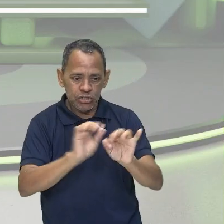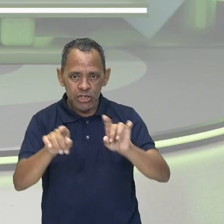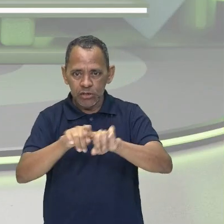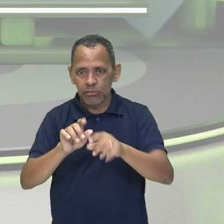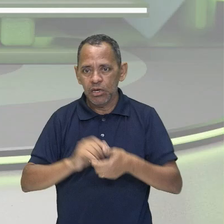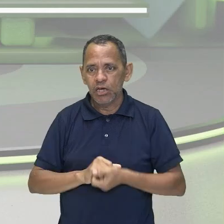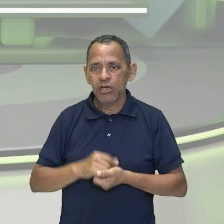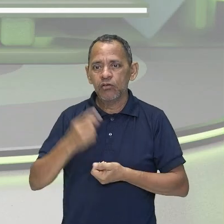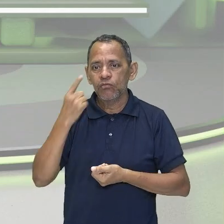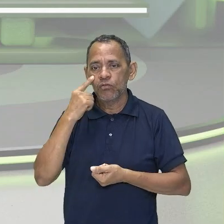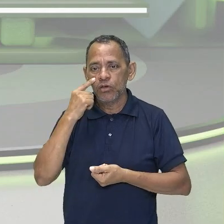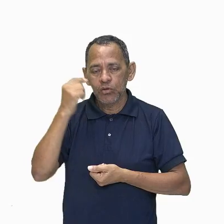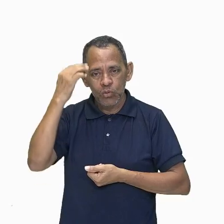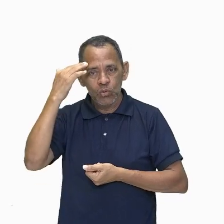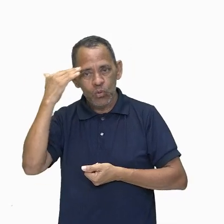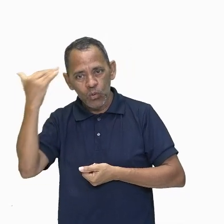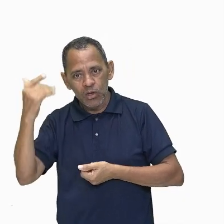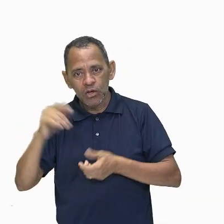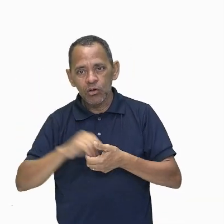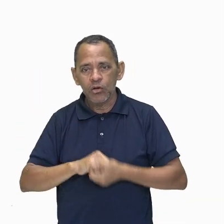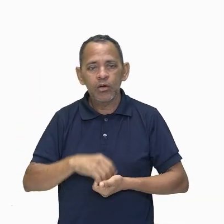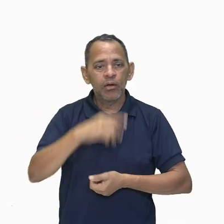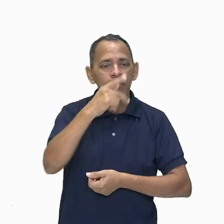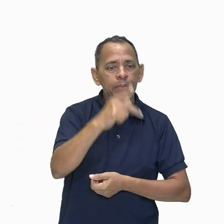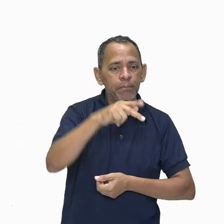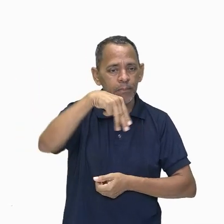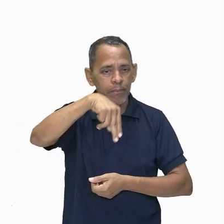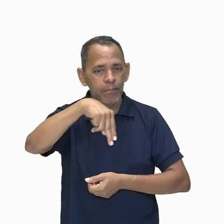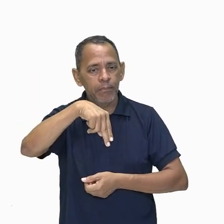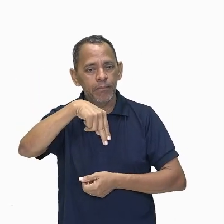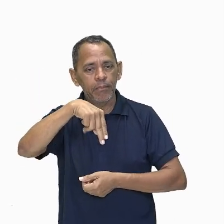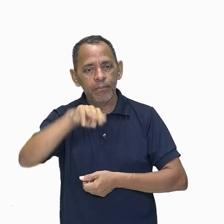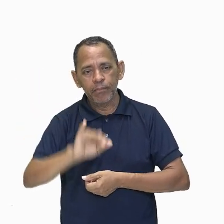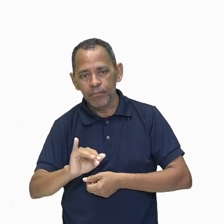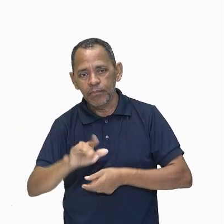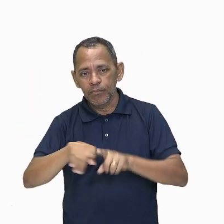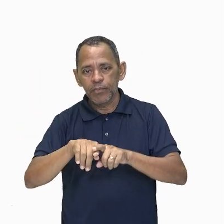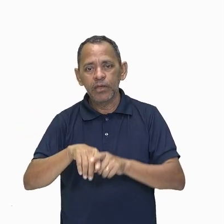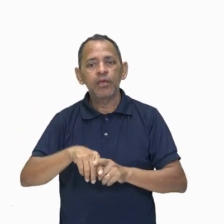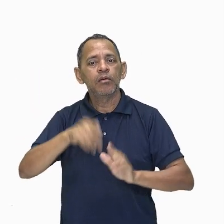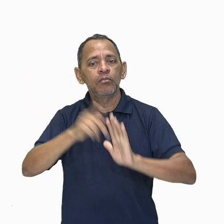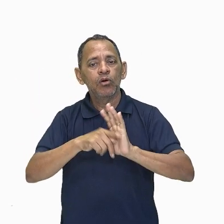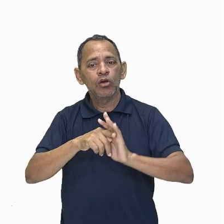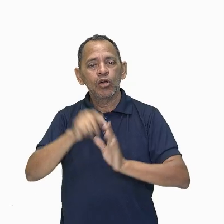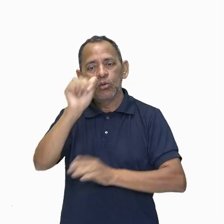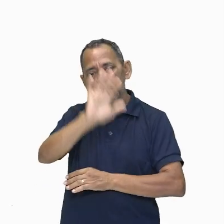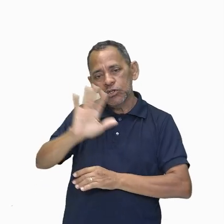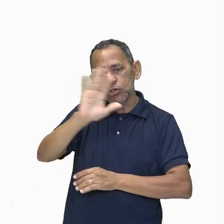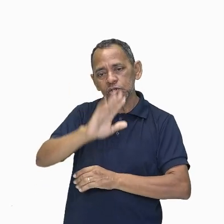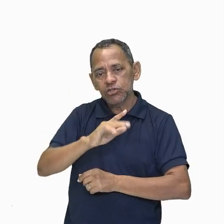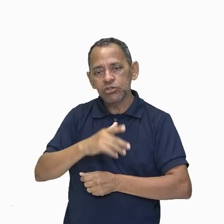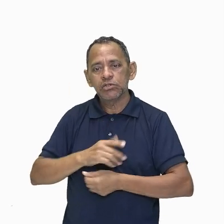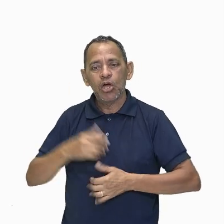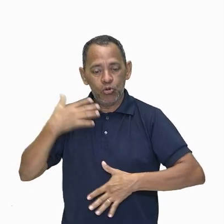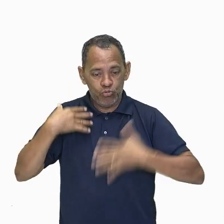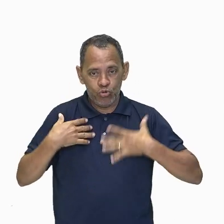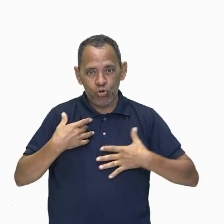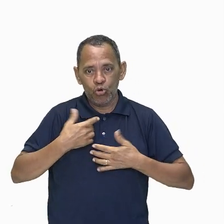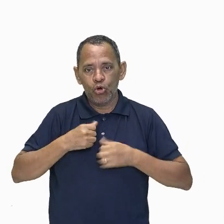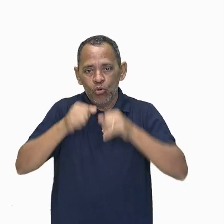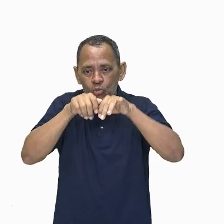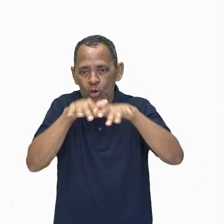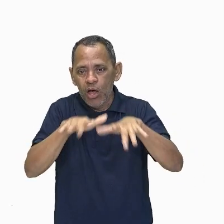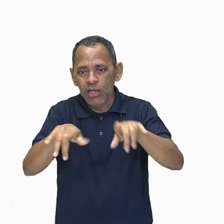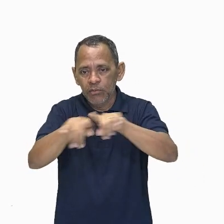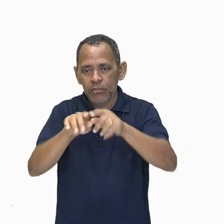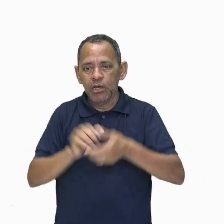a conhecer como PNI. O que é o PNI? É o Programa Nacional de Imunização, instituído